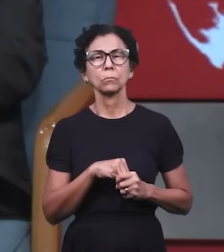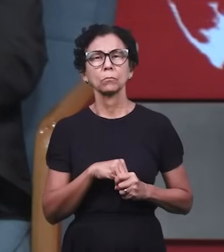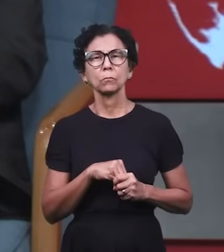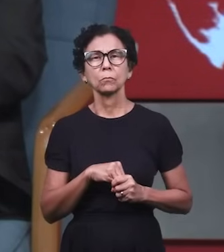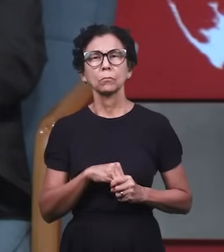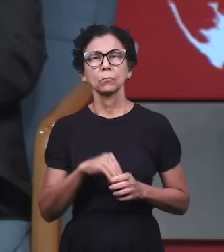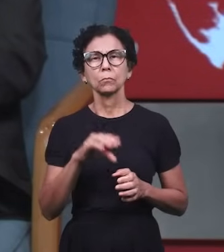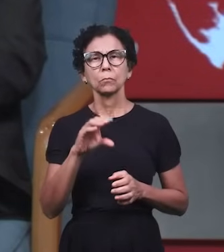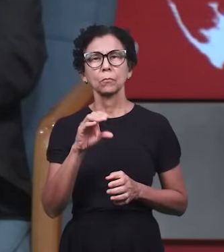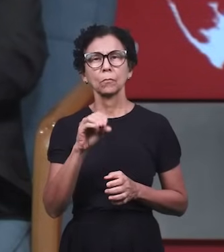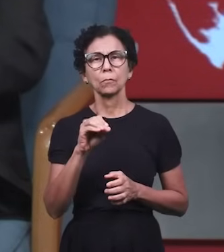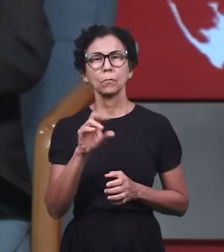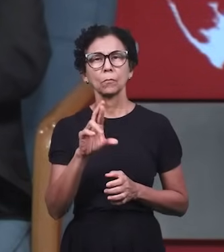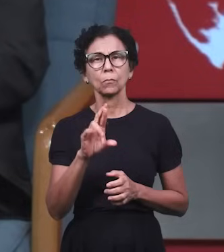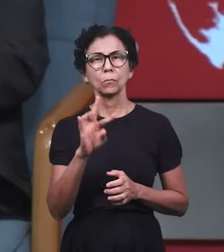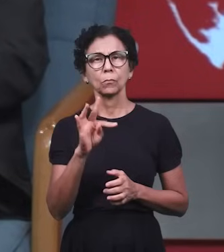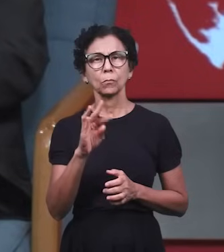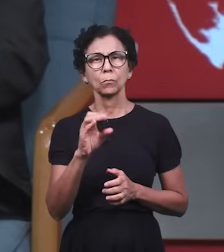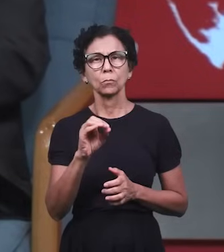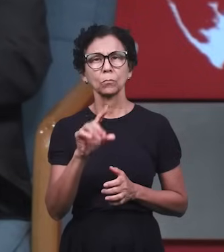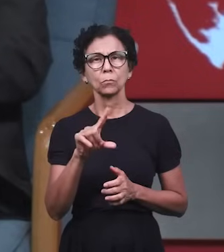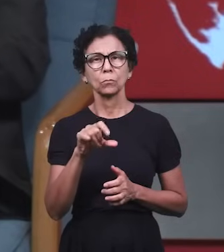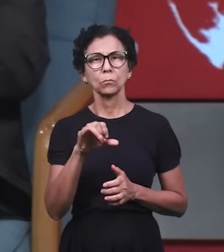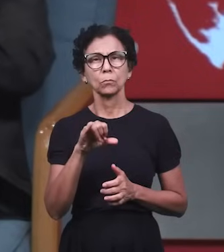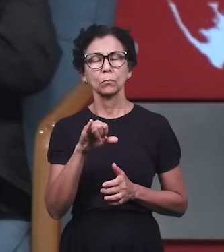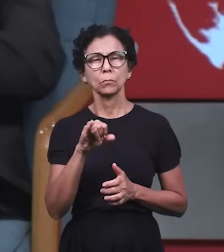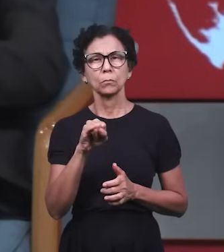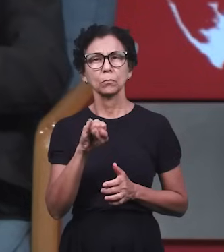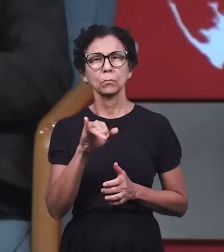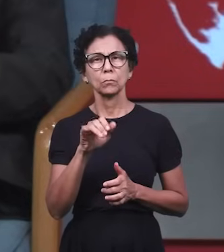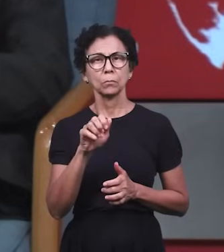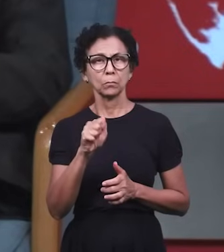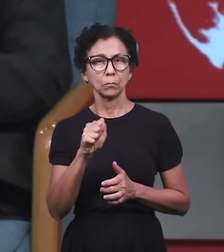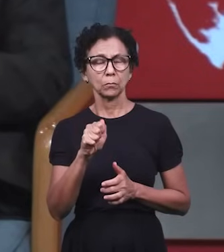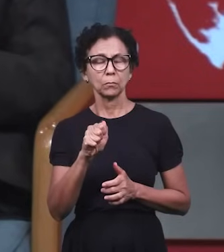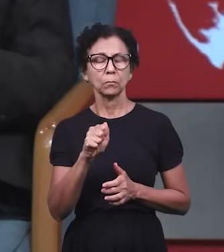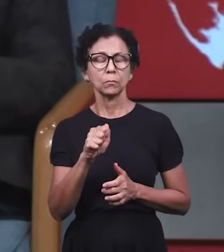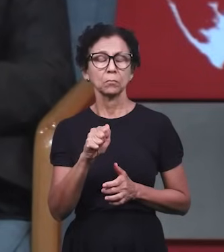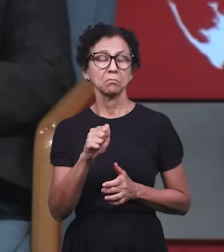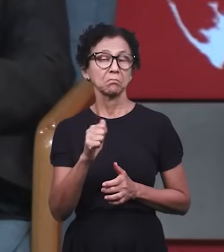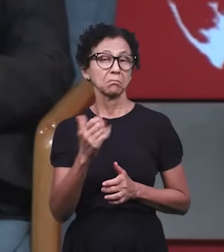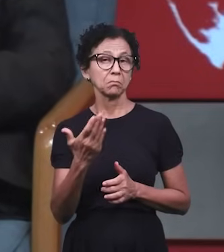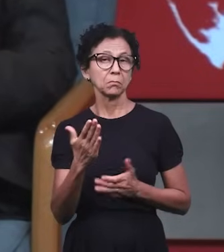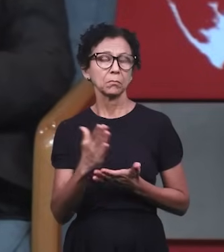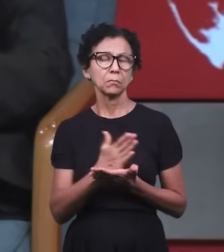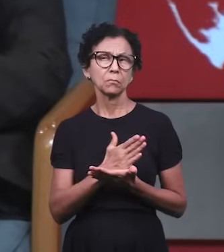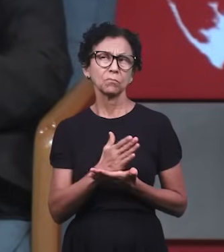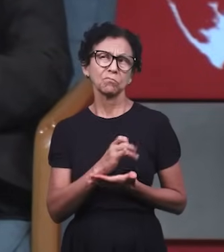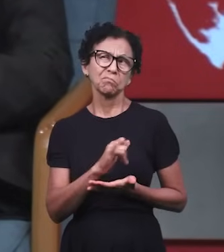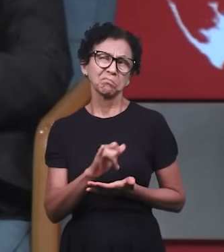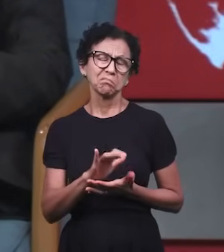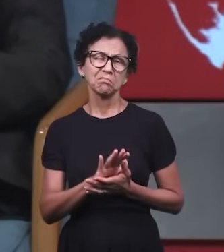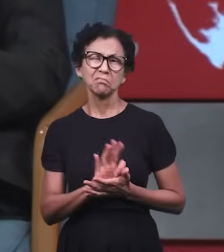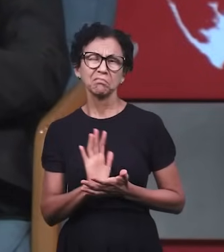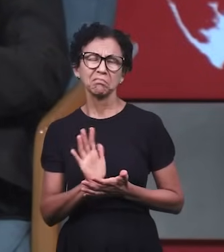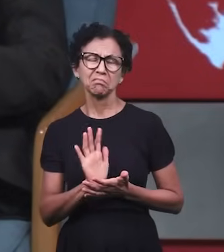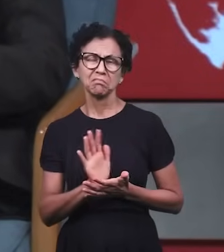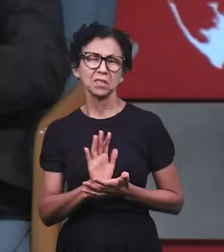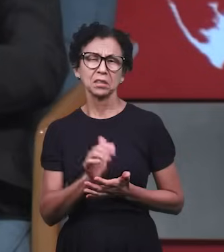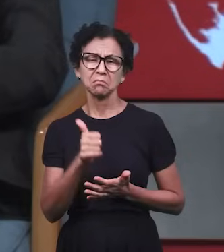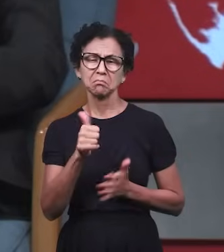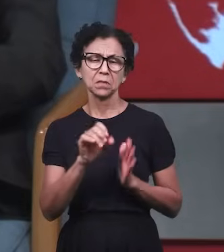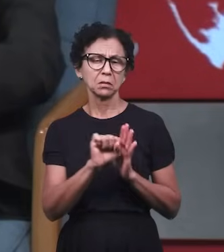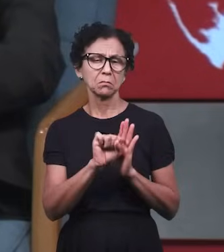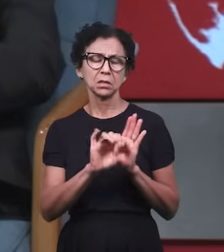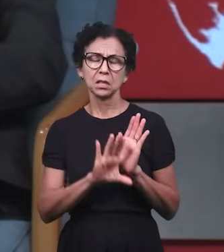desses irmãos alegam que os dons espirituais foram uma operação do Espírito Santo apenas